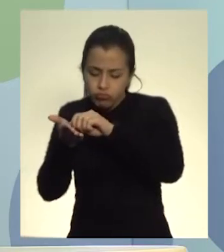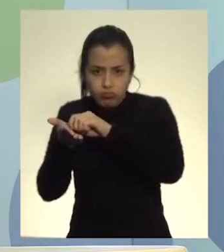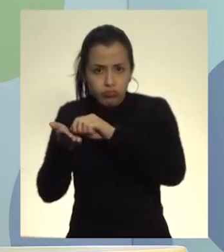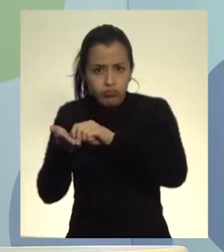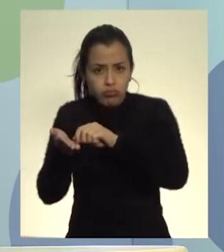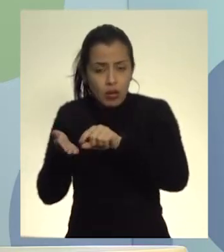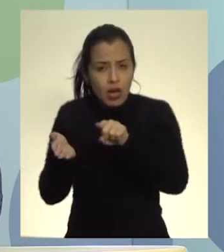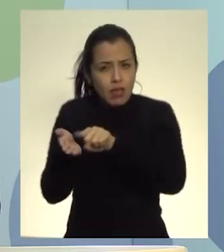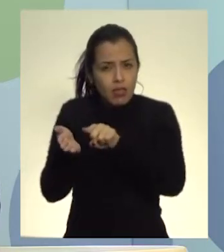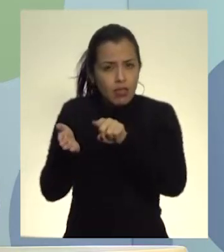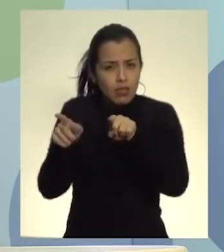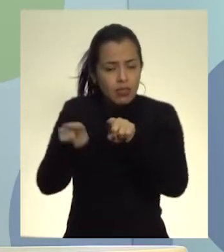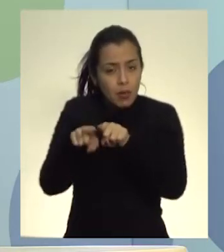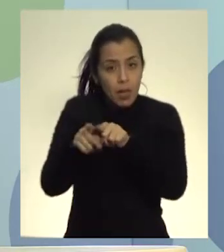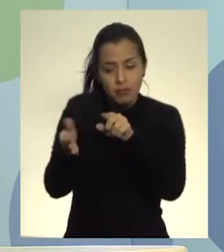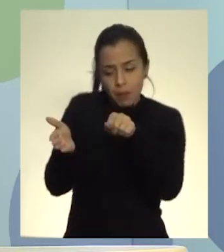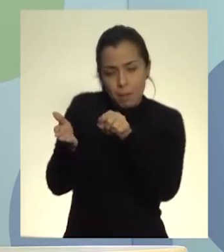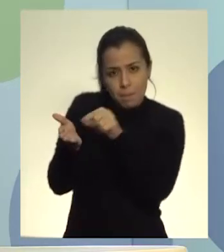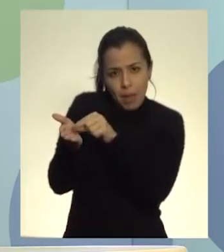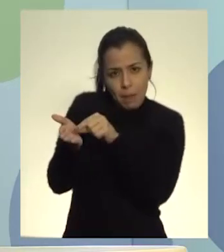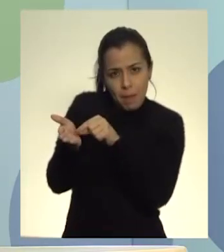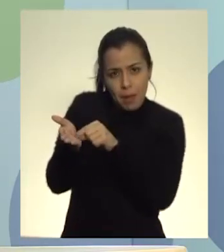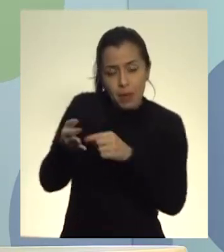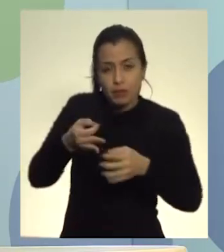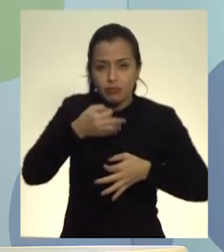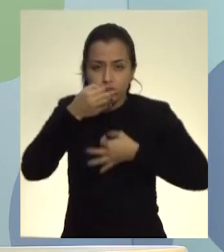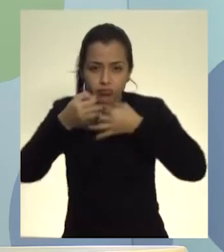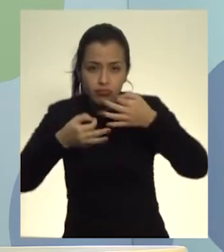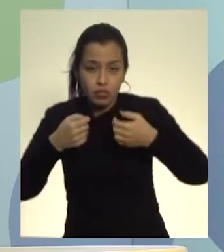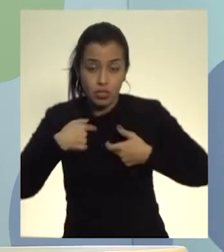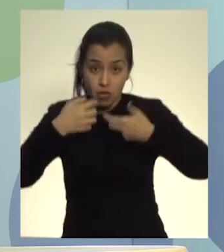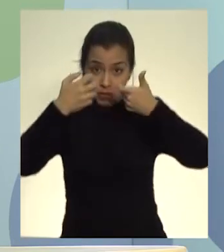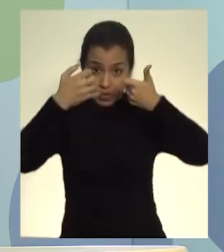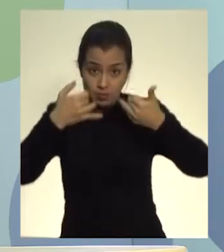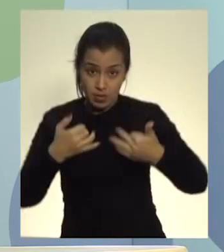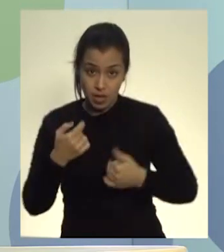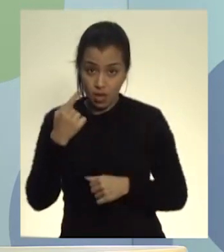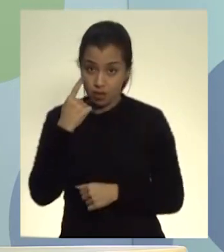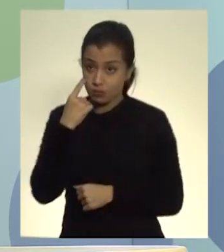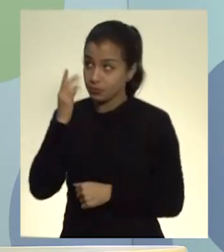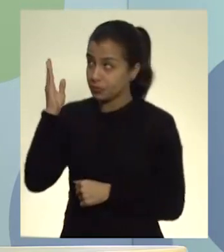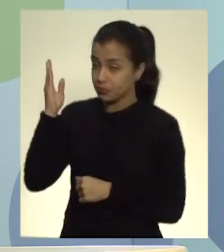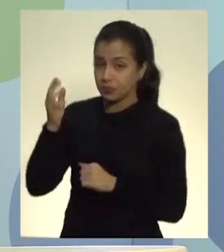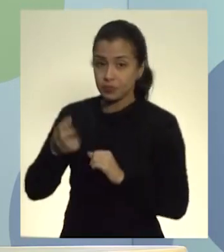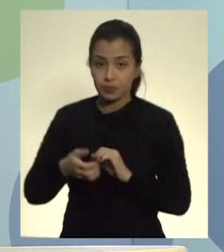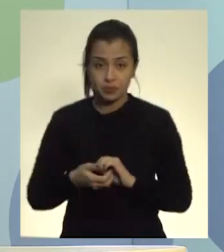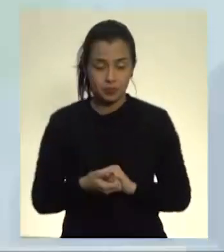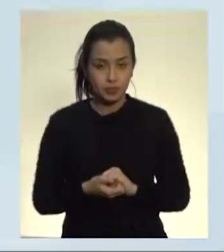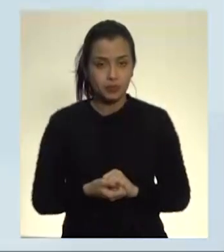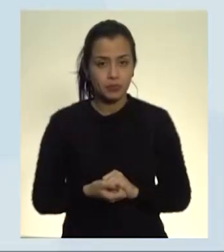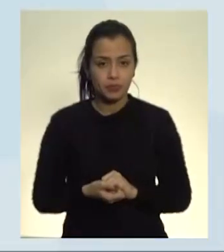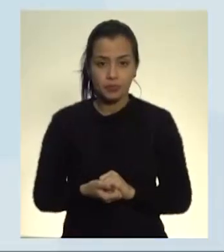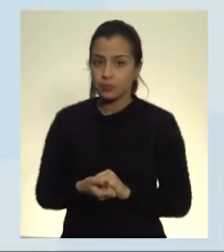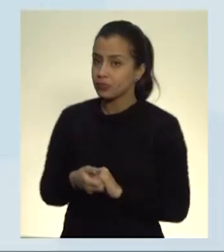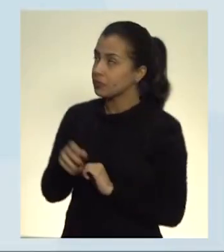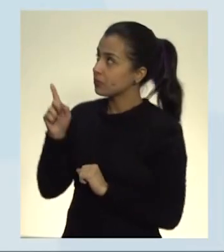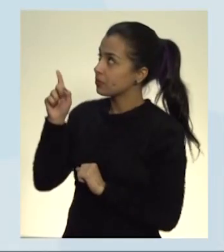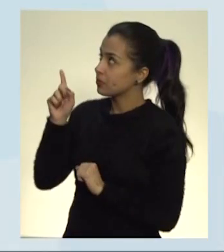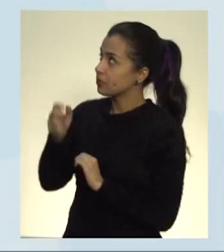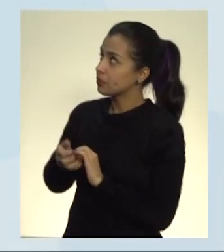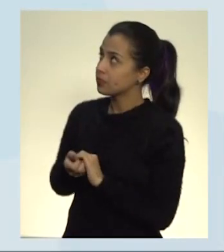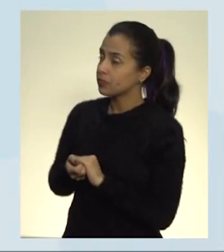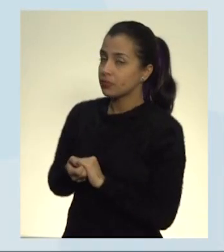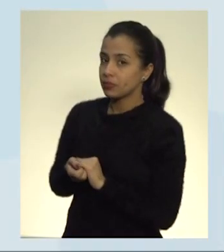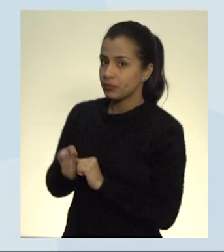algumas anotações sobre o que eu vou explicar dessa atividade. Então, vou deixar na tela e vou explicar um pouco essa atividade. O que vocês